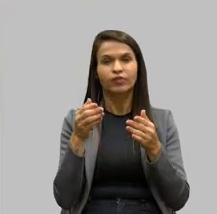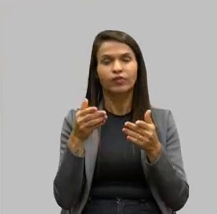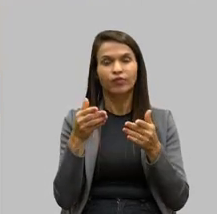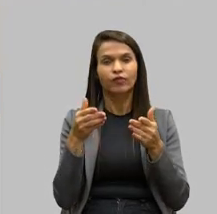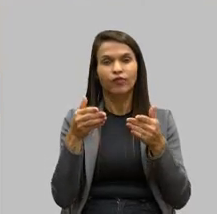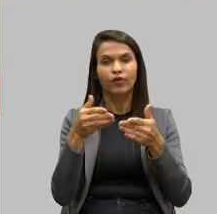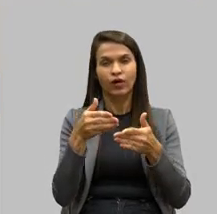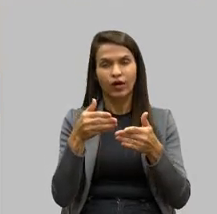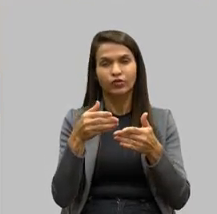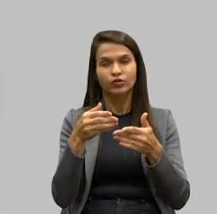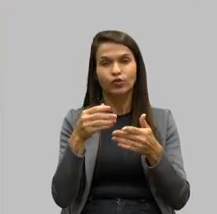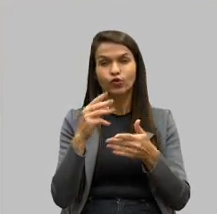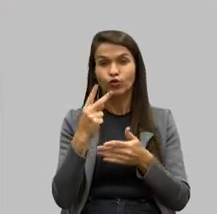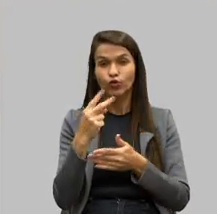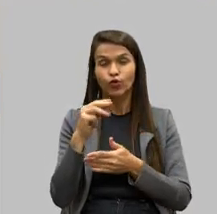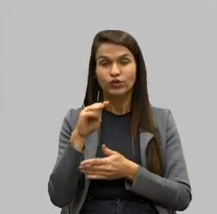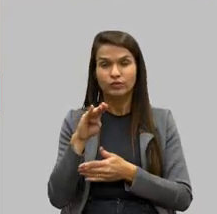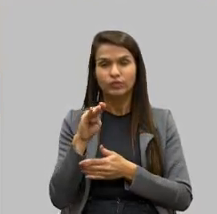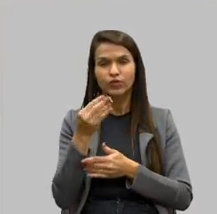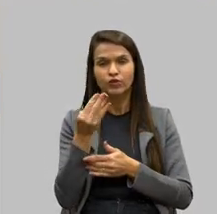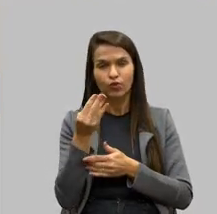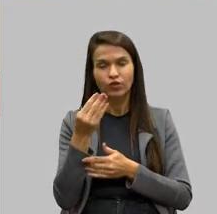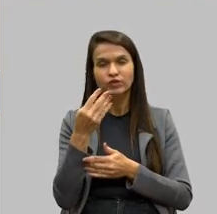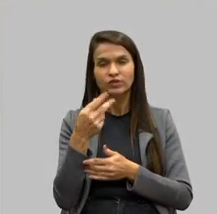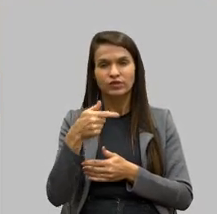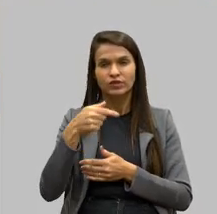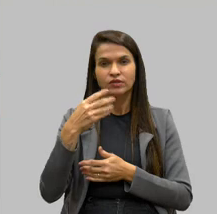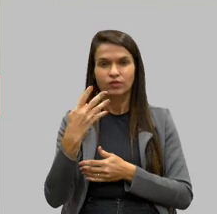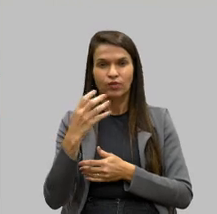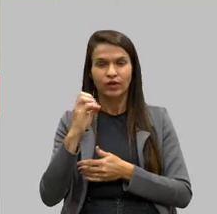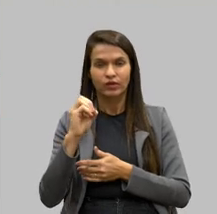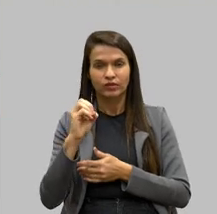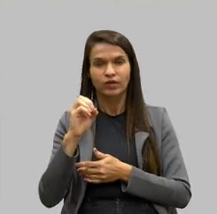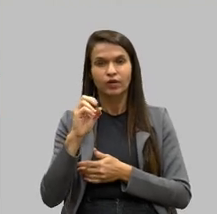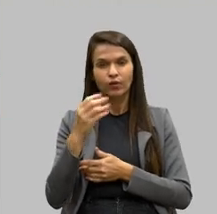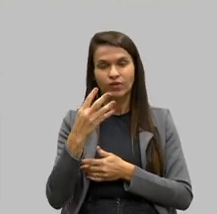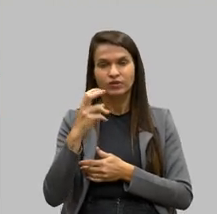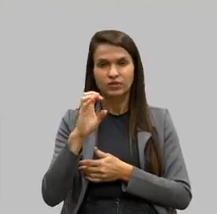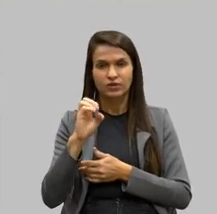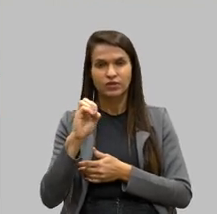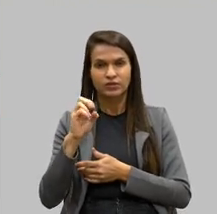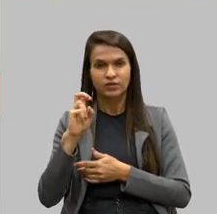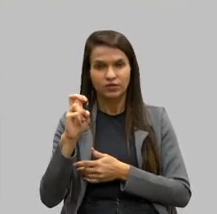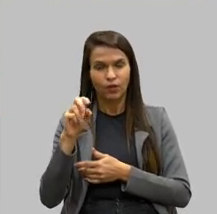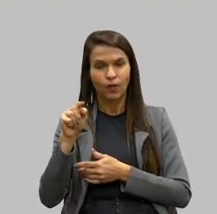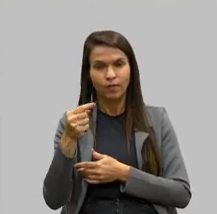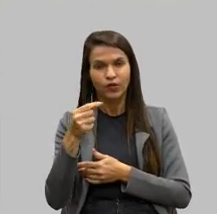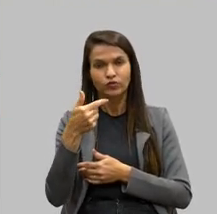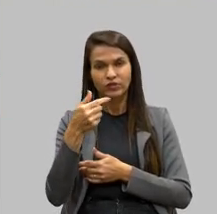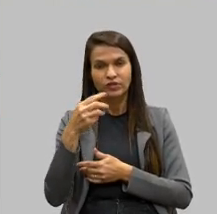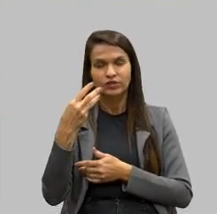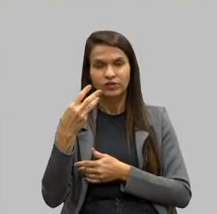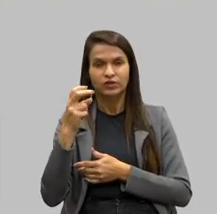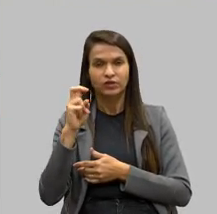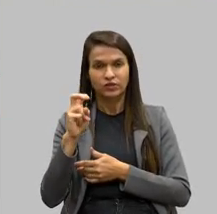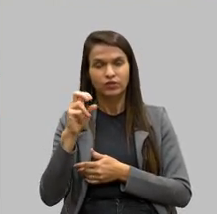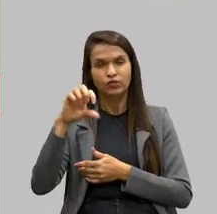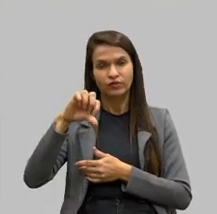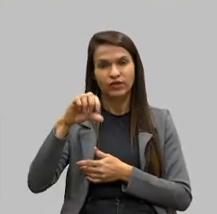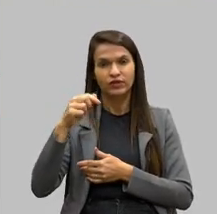de R$,740,405,235,97